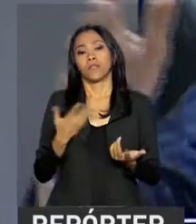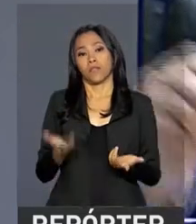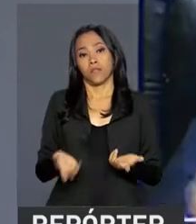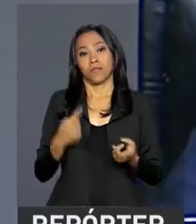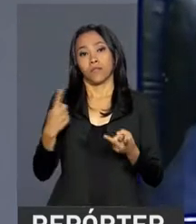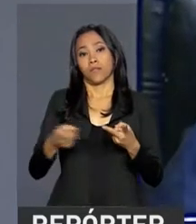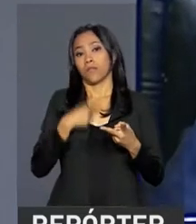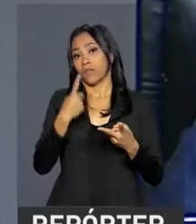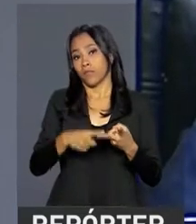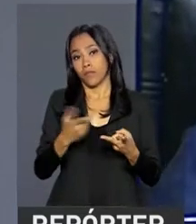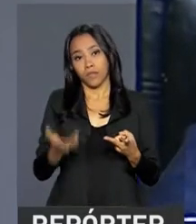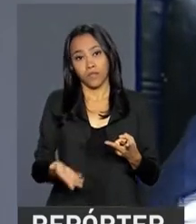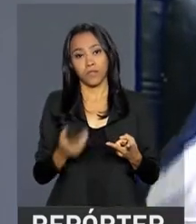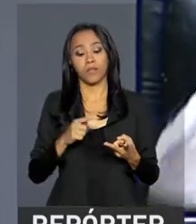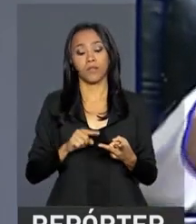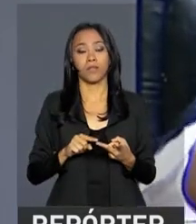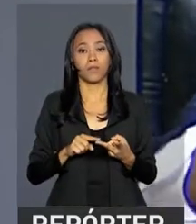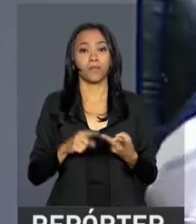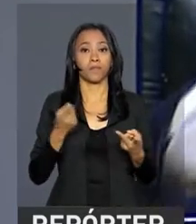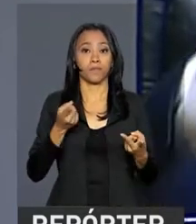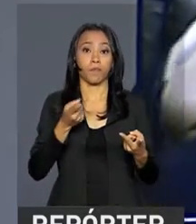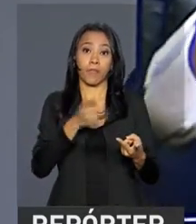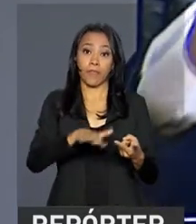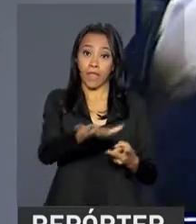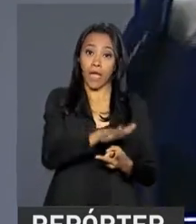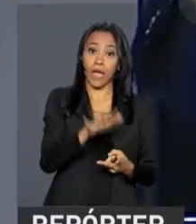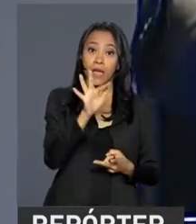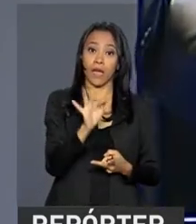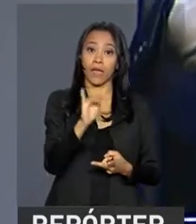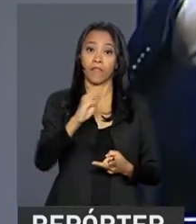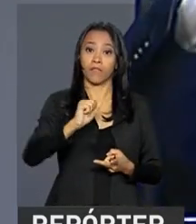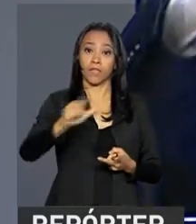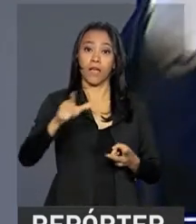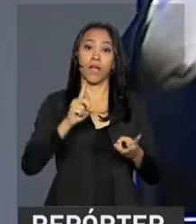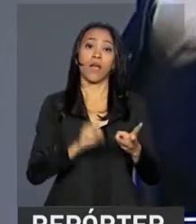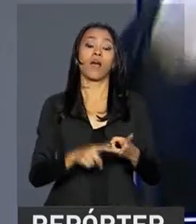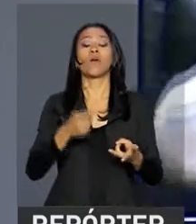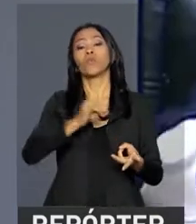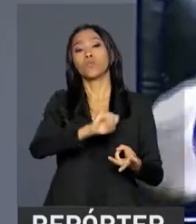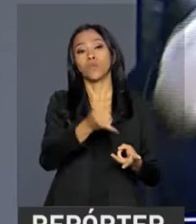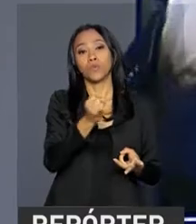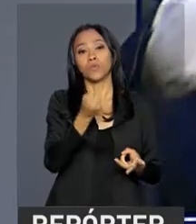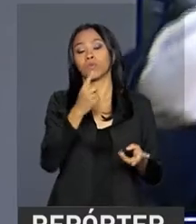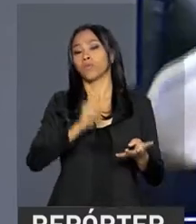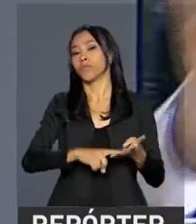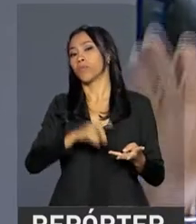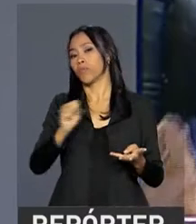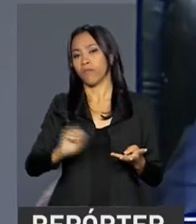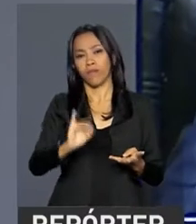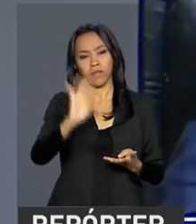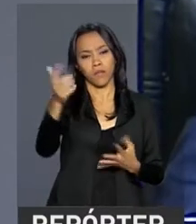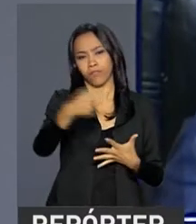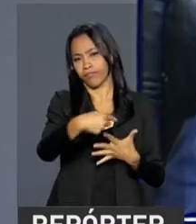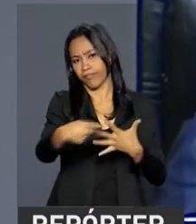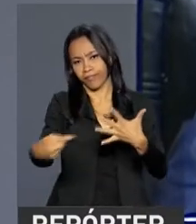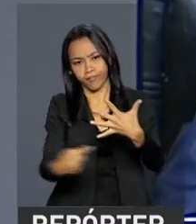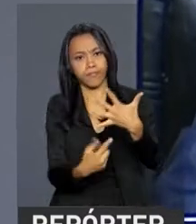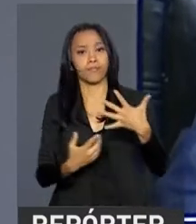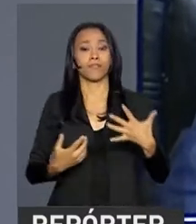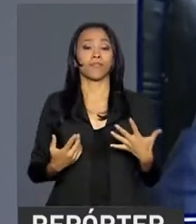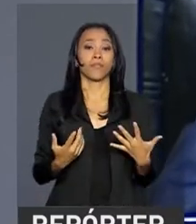seja a sustentabilidade fiscal seja taxa de juros e inflação seja risco brasil no futuro eu